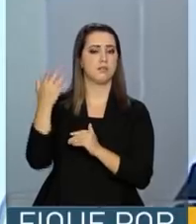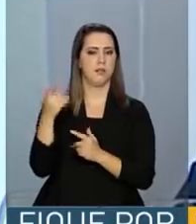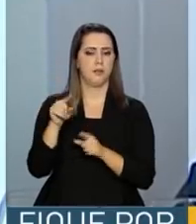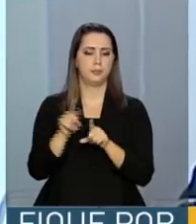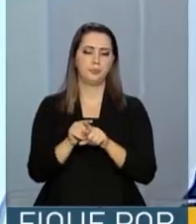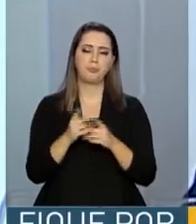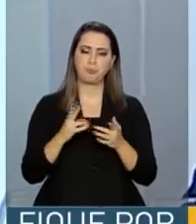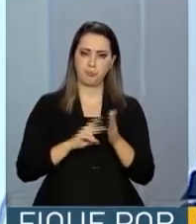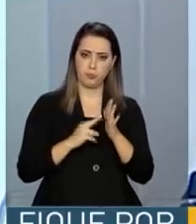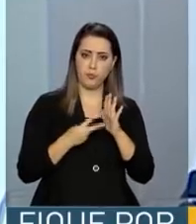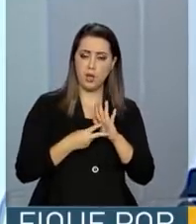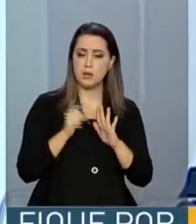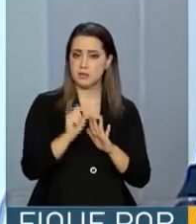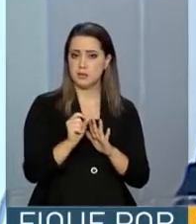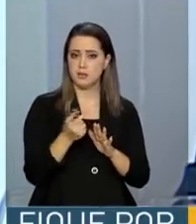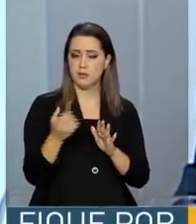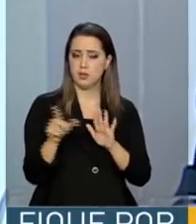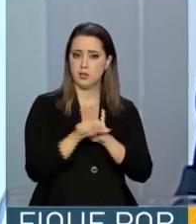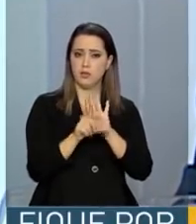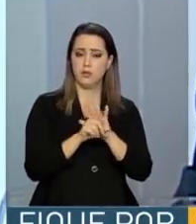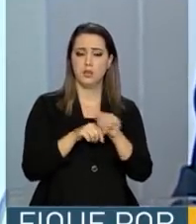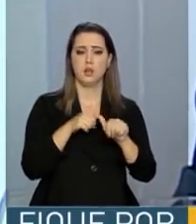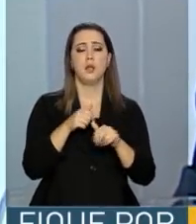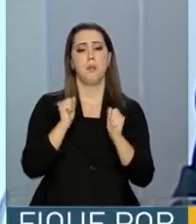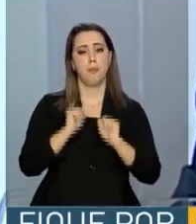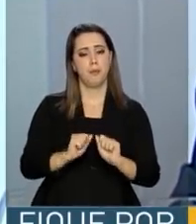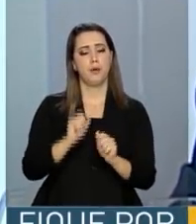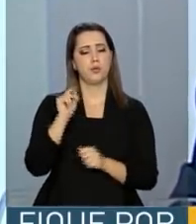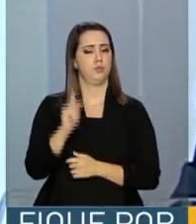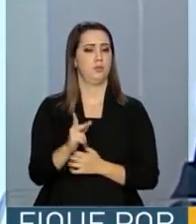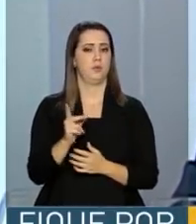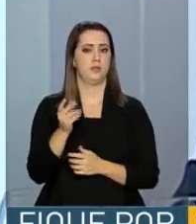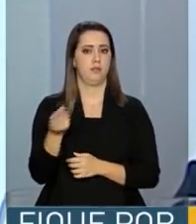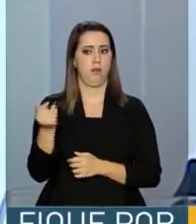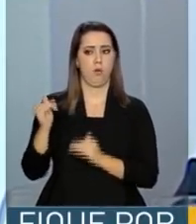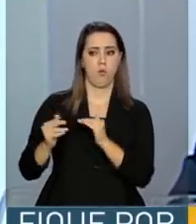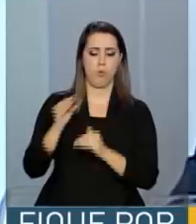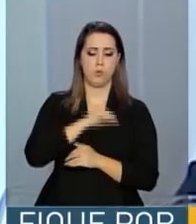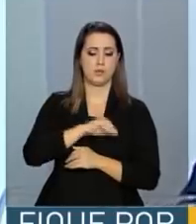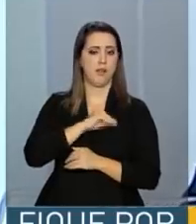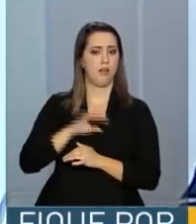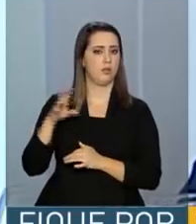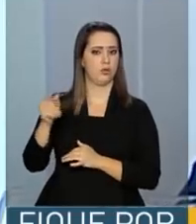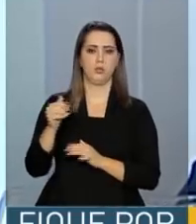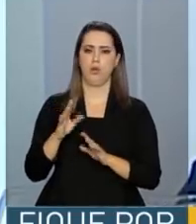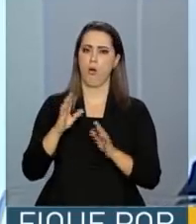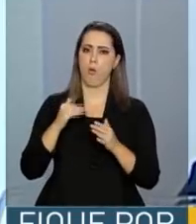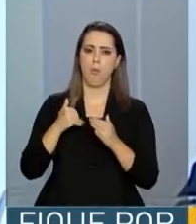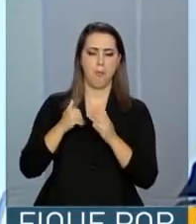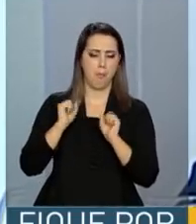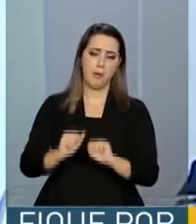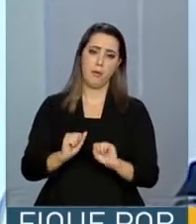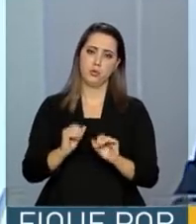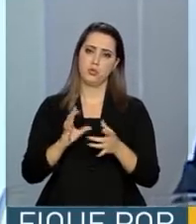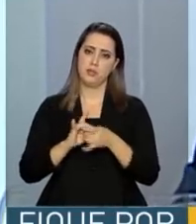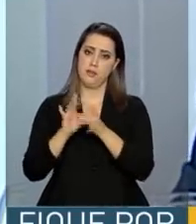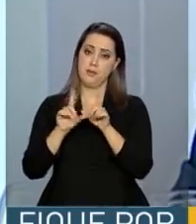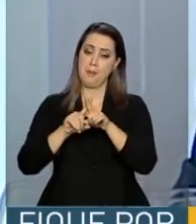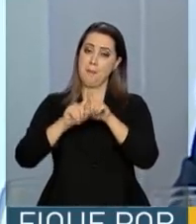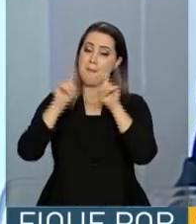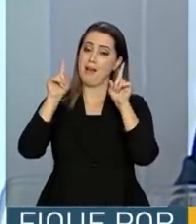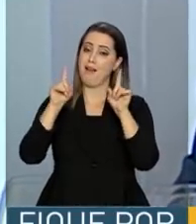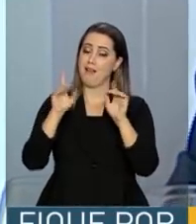ganha 30 33 mil mas não possa aposentar se com esse valor ele vai continuar se aposentando com esse valor apenas